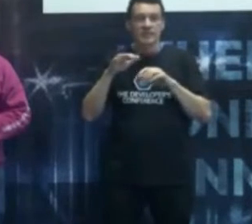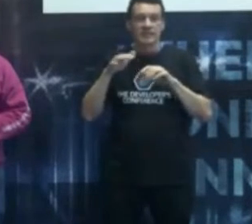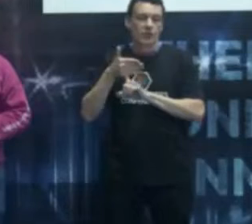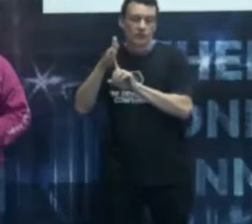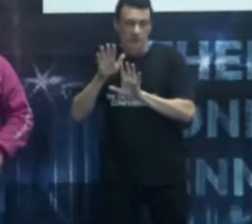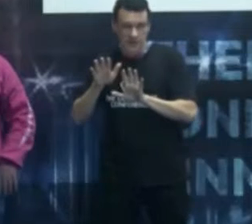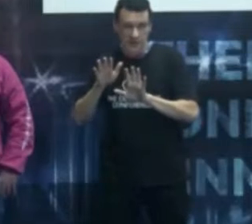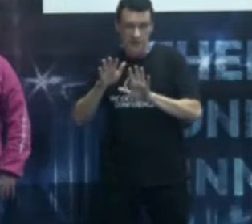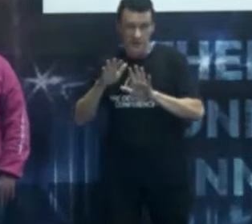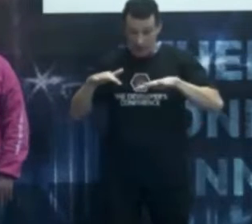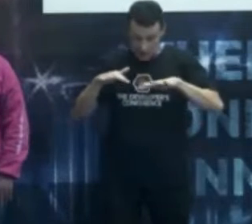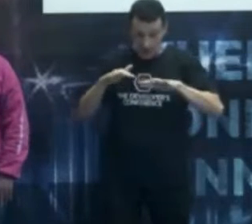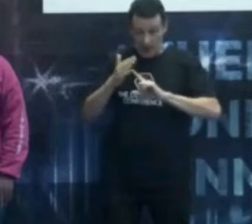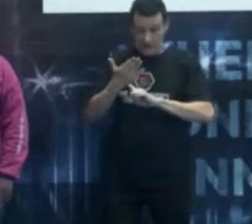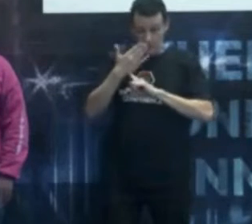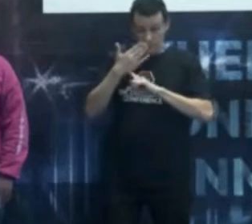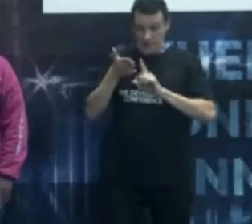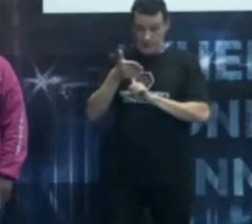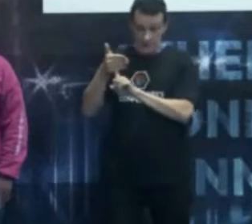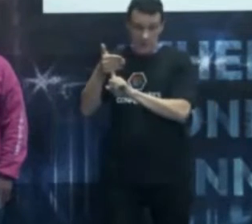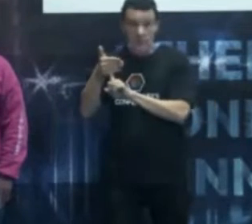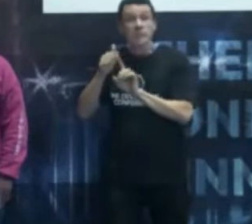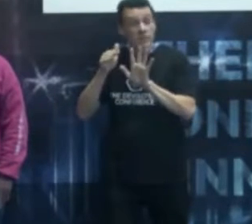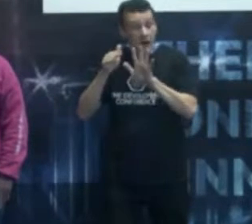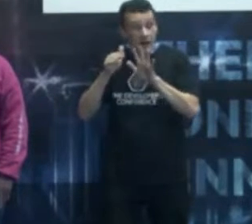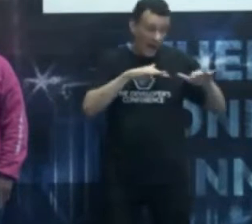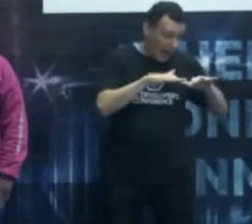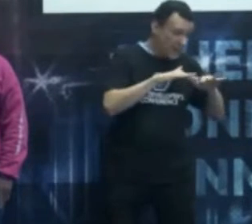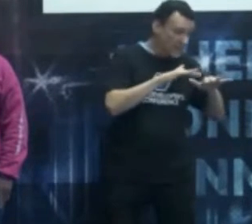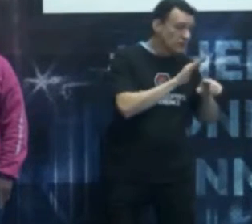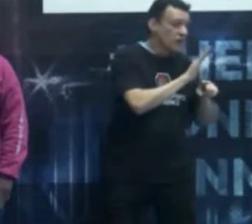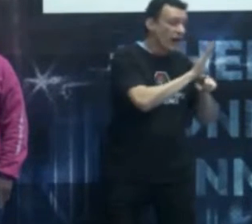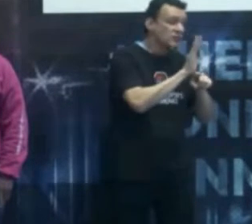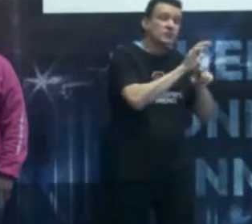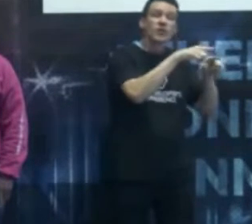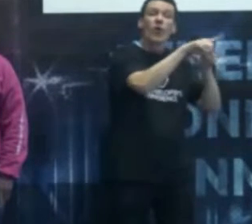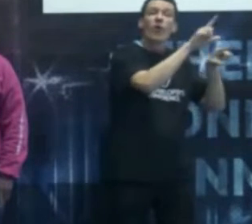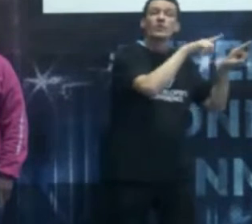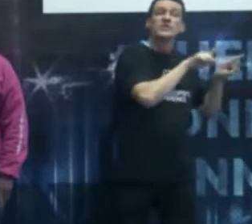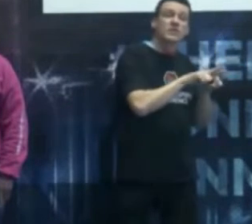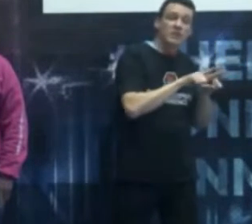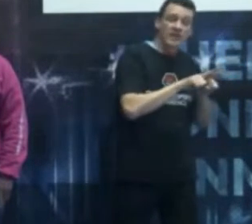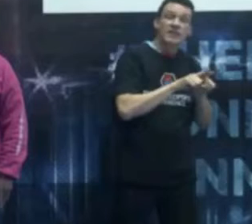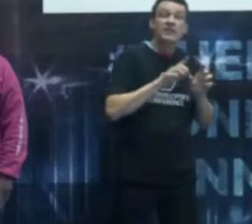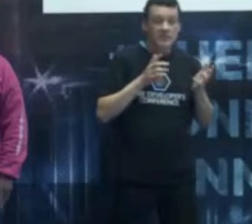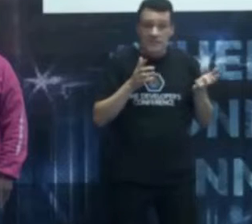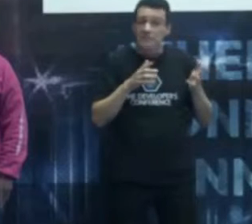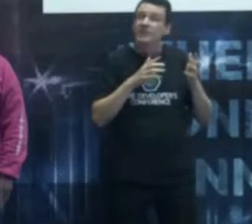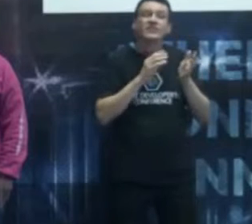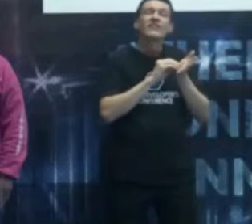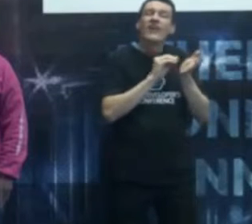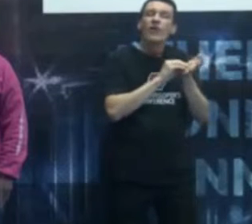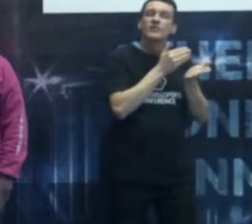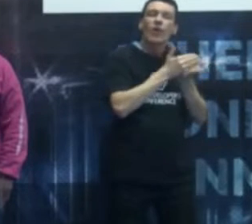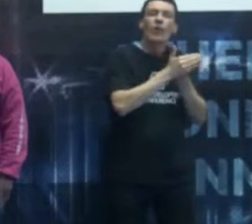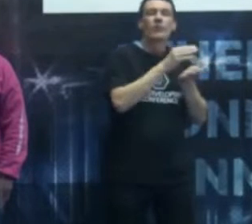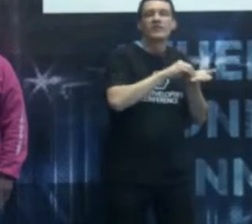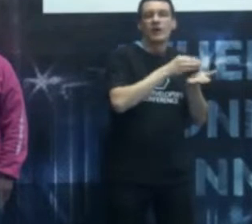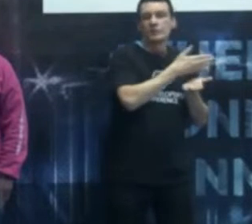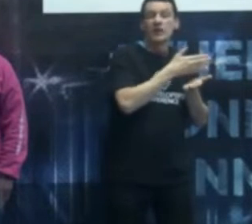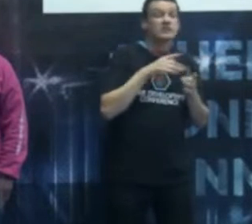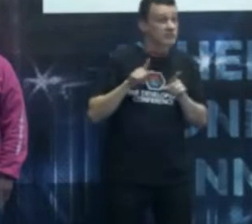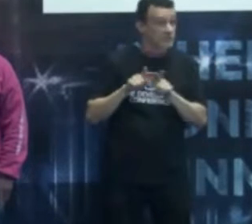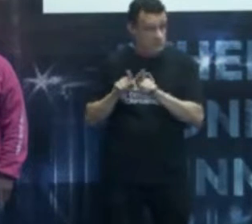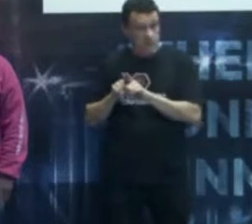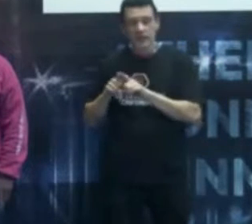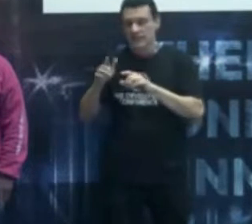de entender que o valor da diversidade agrega muito, muito valor àquilo que está sendo confeccionado e produzido por